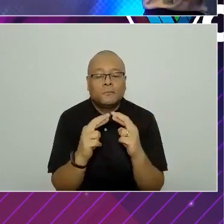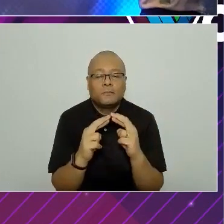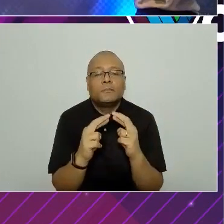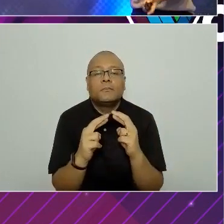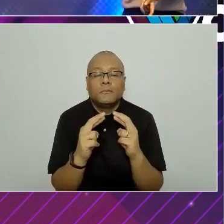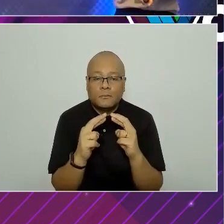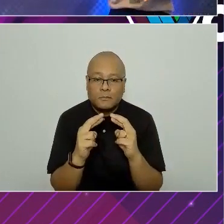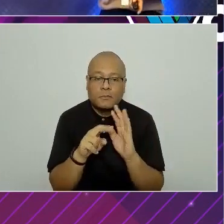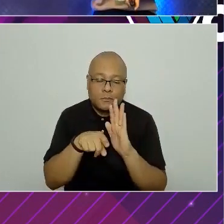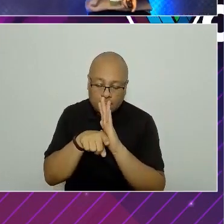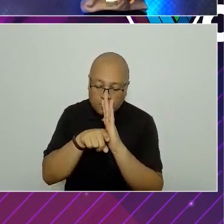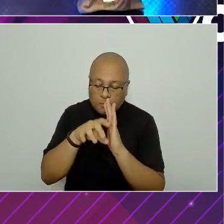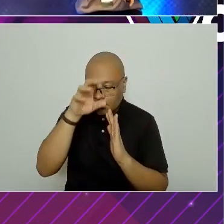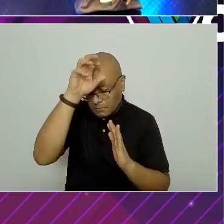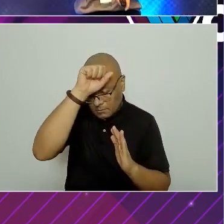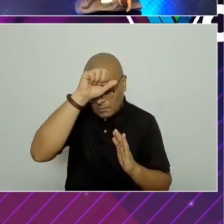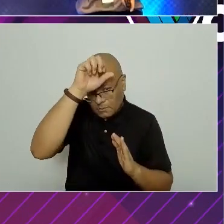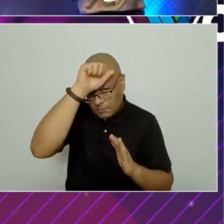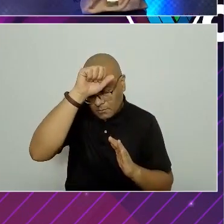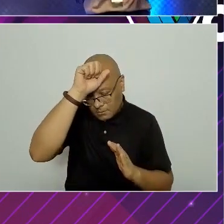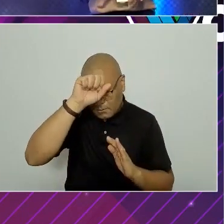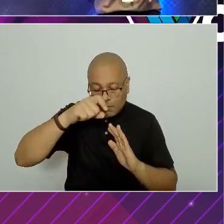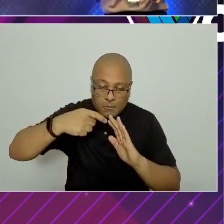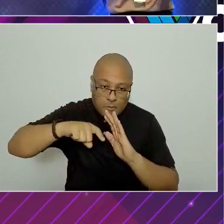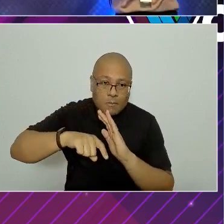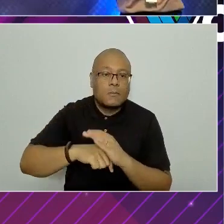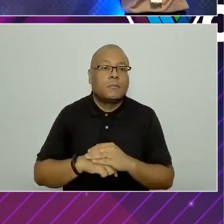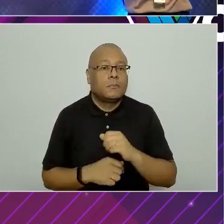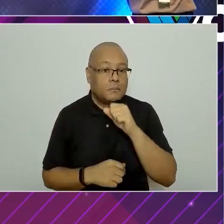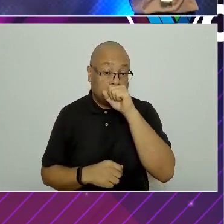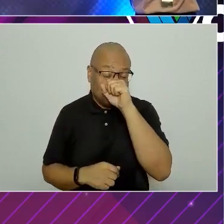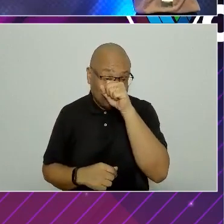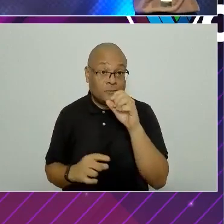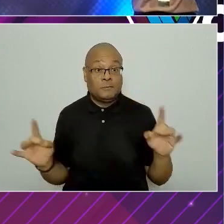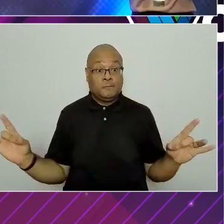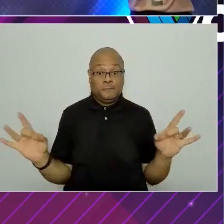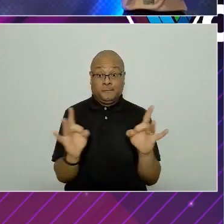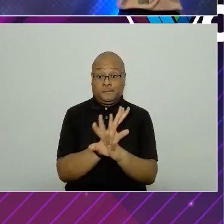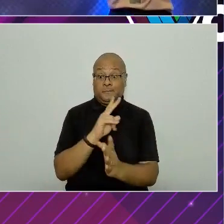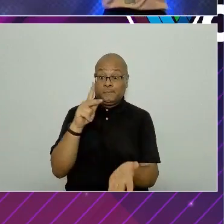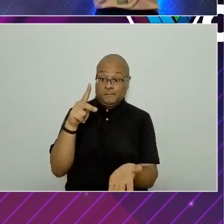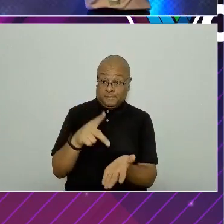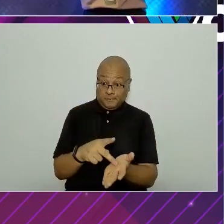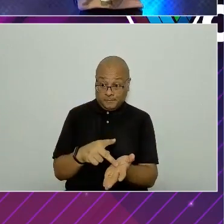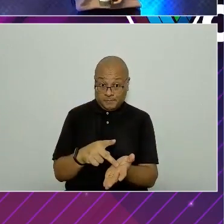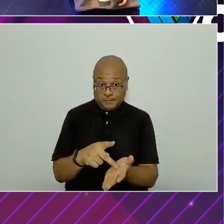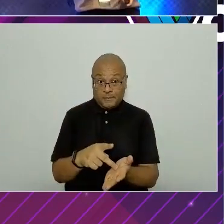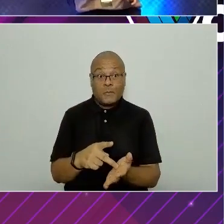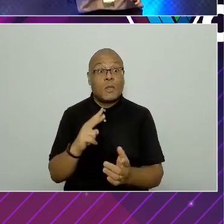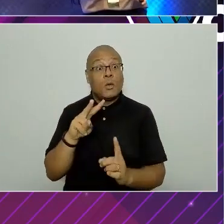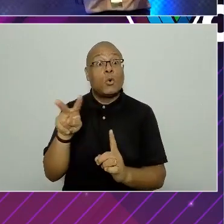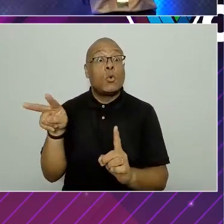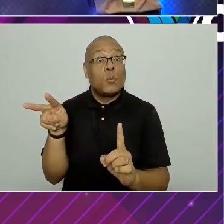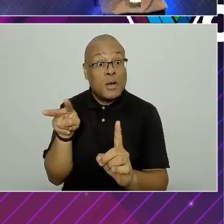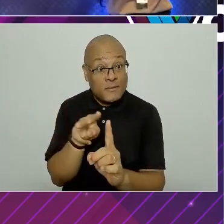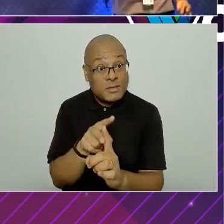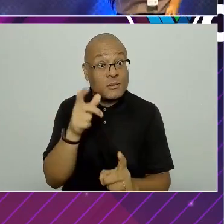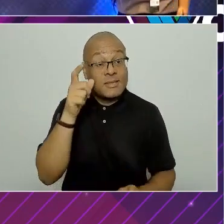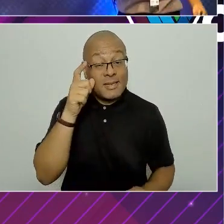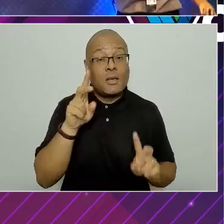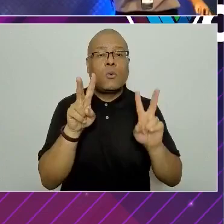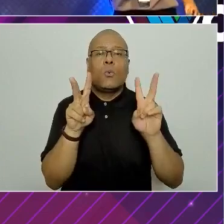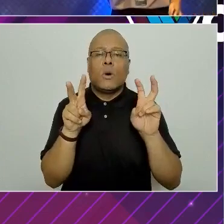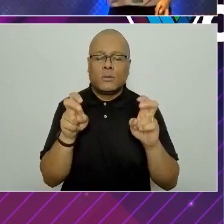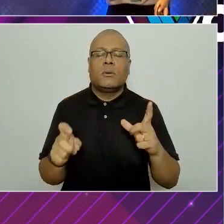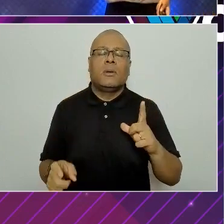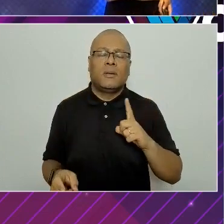Learning. Então, é uma rede muito mais profunda de aprendizado. Para fechar oficialmente, e para também dar uma perspectiva para quem se interessou pelo assunto, tem muito